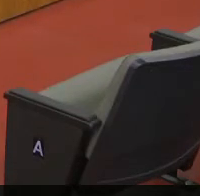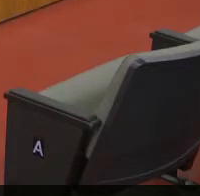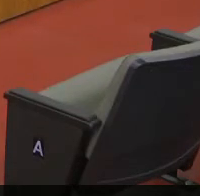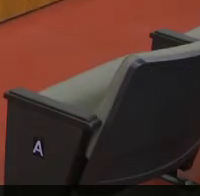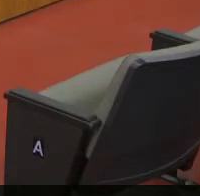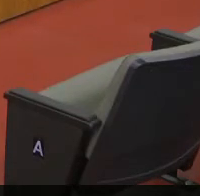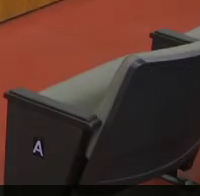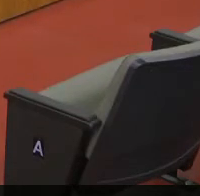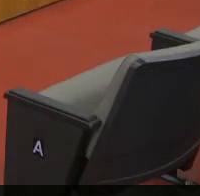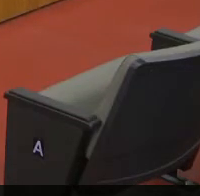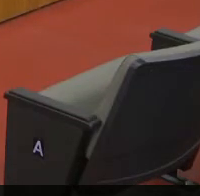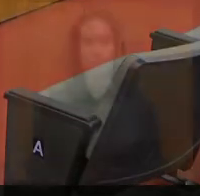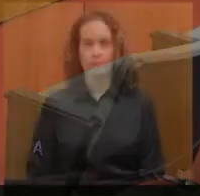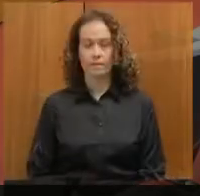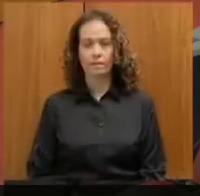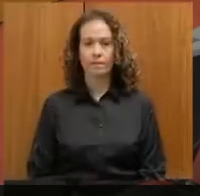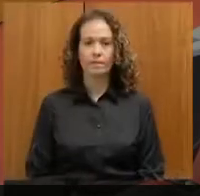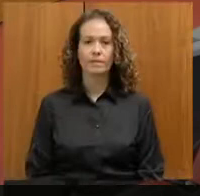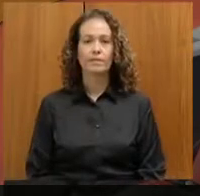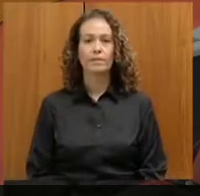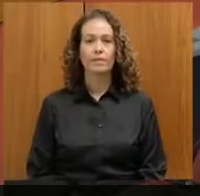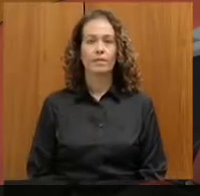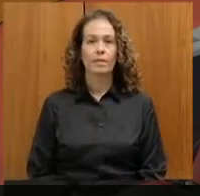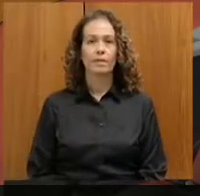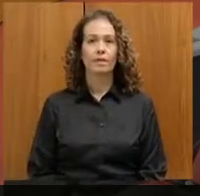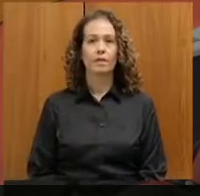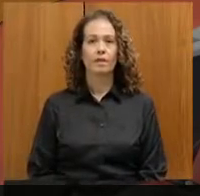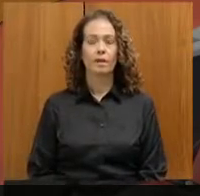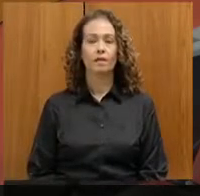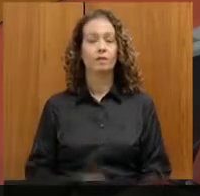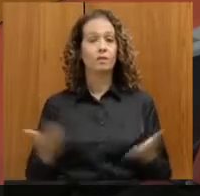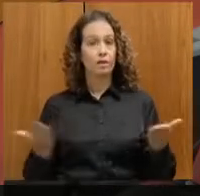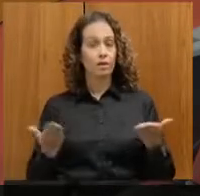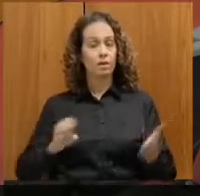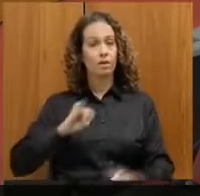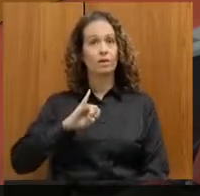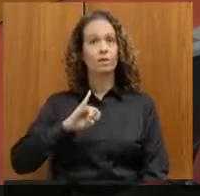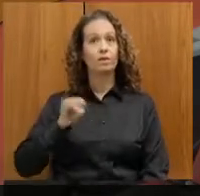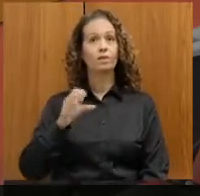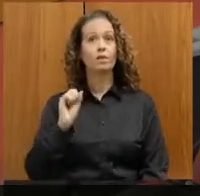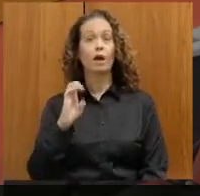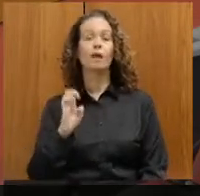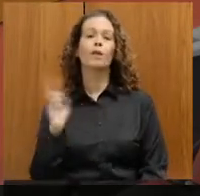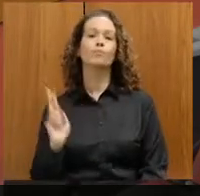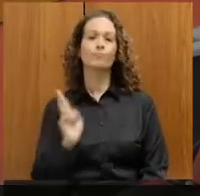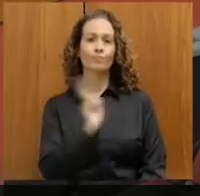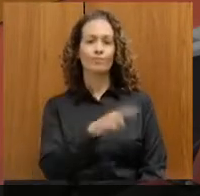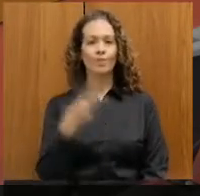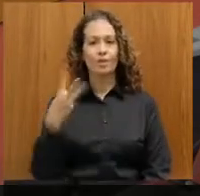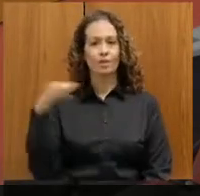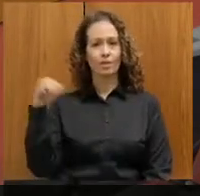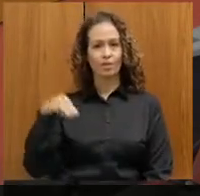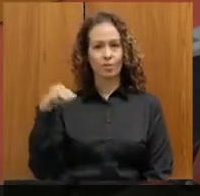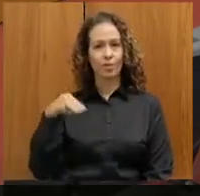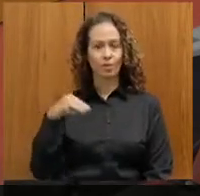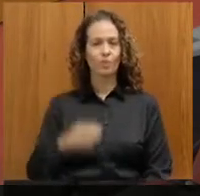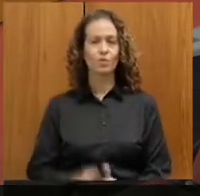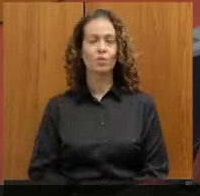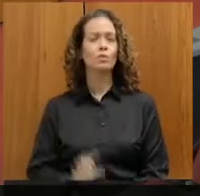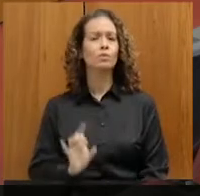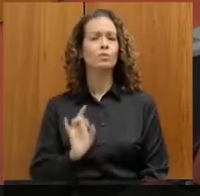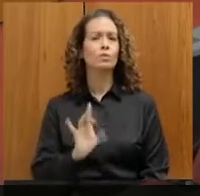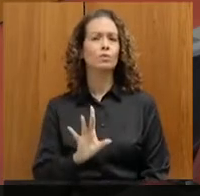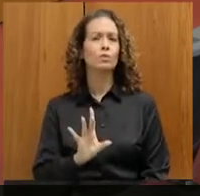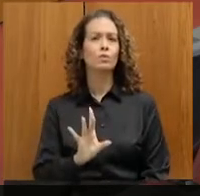prazer eu não sei o que você acreditar que tenha secretário tem a réplica de 3 mil só responder